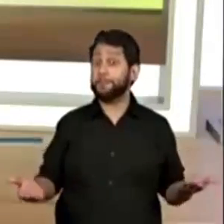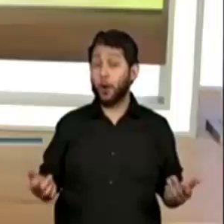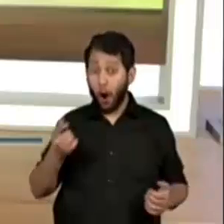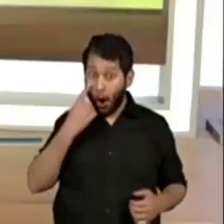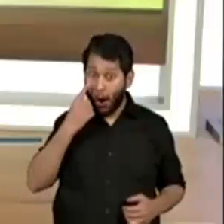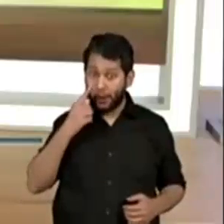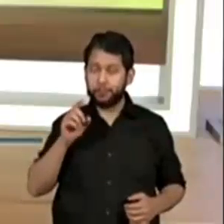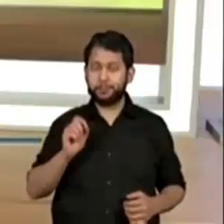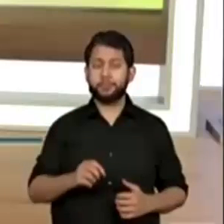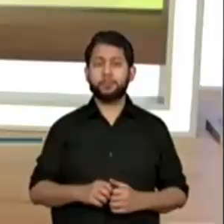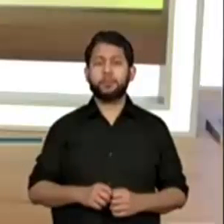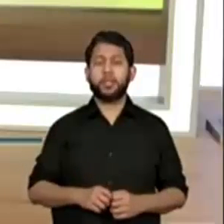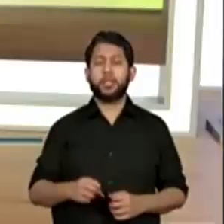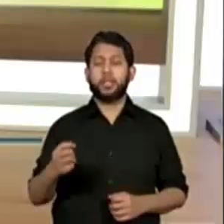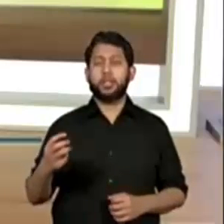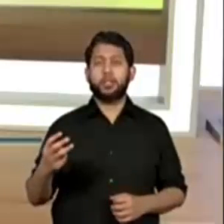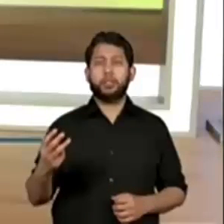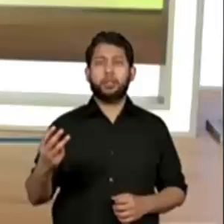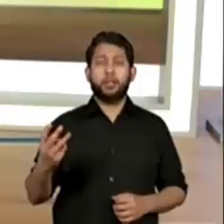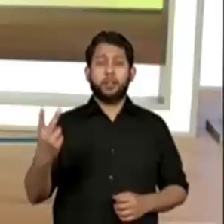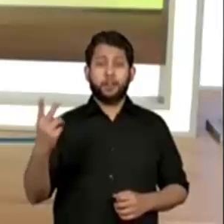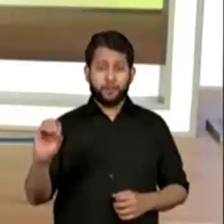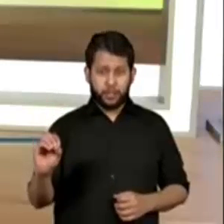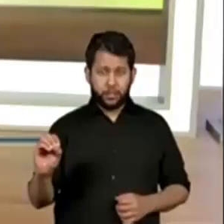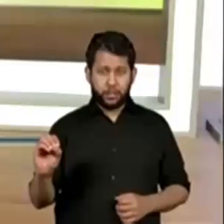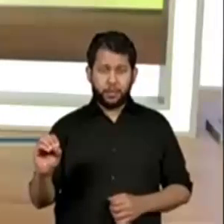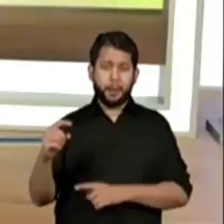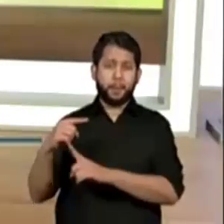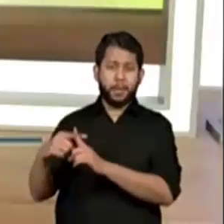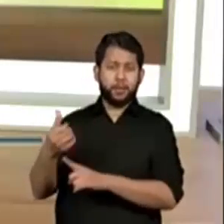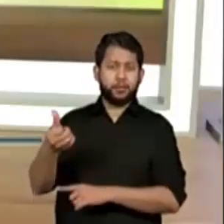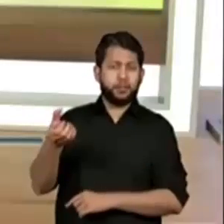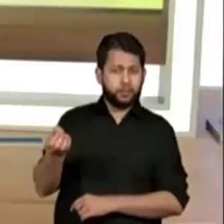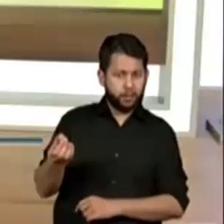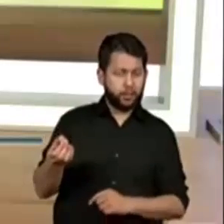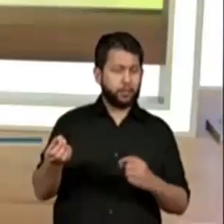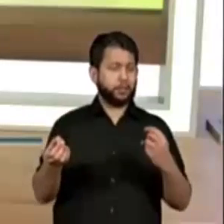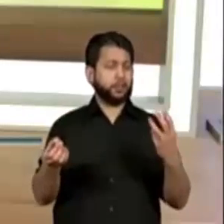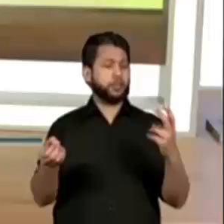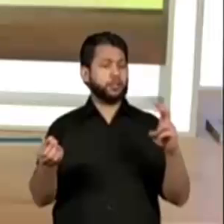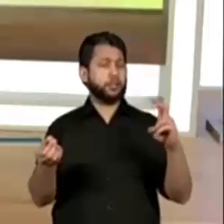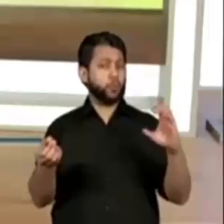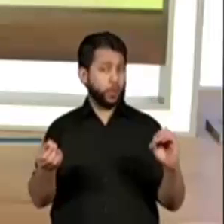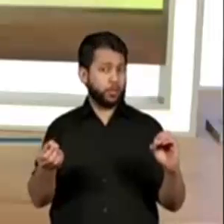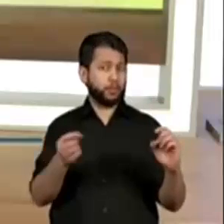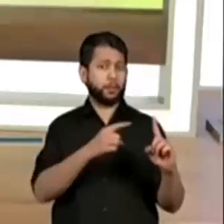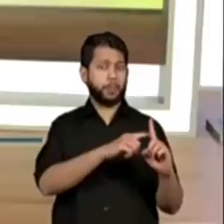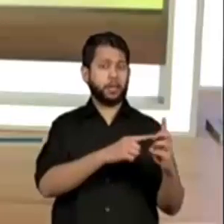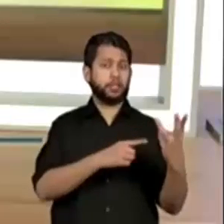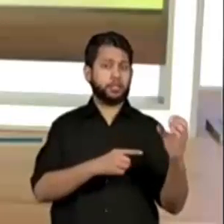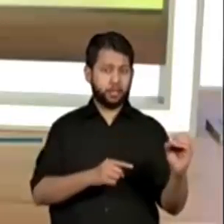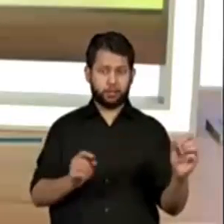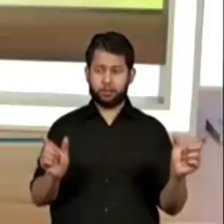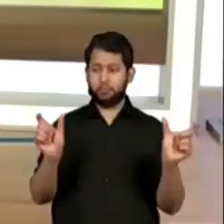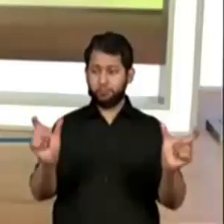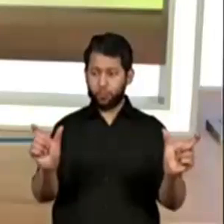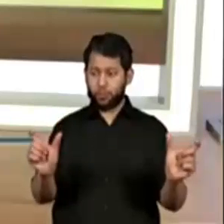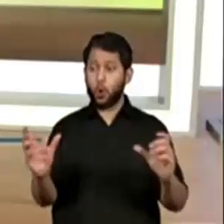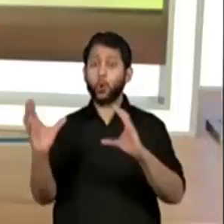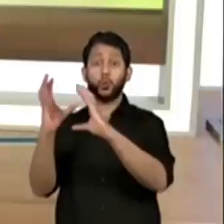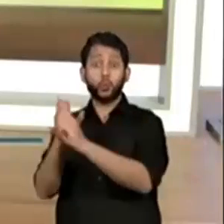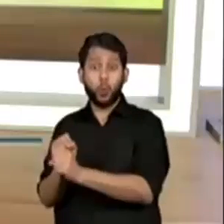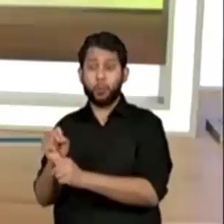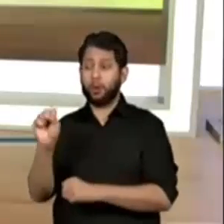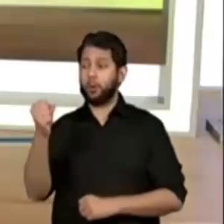gente pensar, hein? Mas vamos olhar na lousa, que a gente vai entender agora. Mas a professora Natália está arrasando hoje, nessa